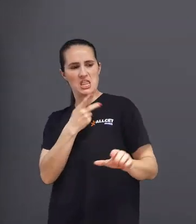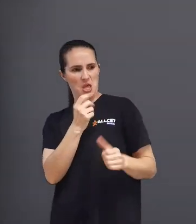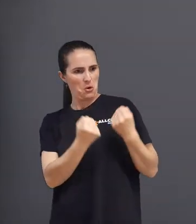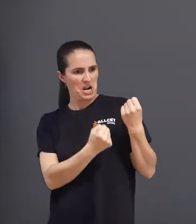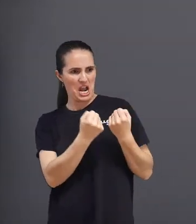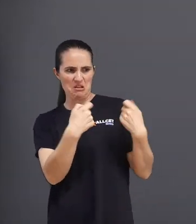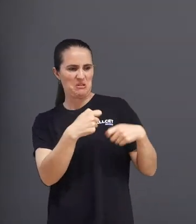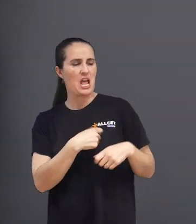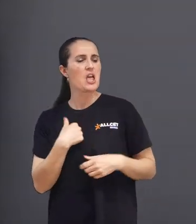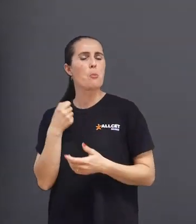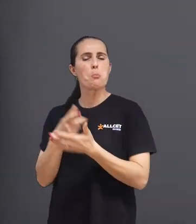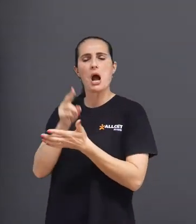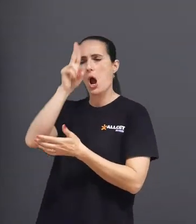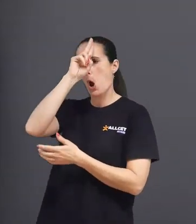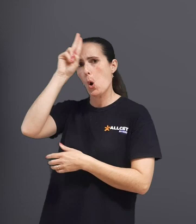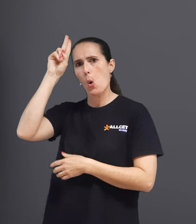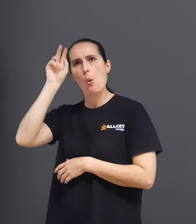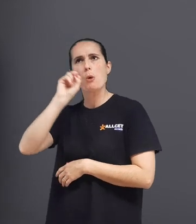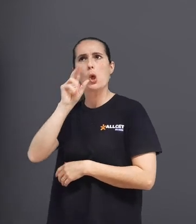mas eu não quero.